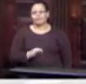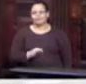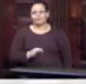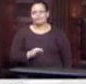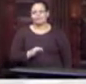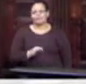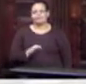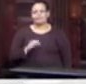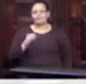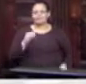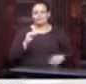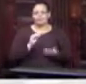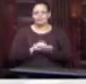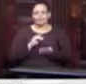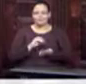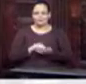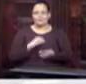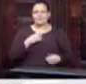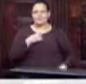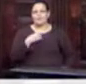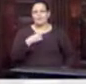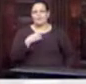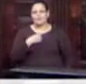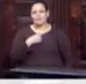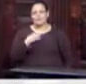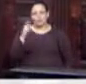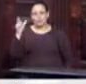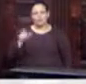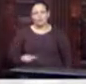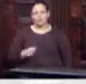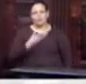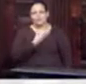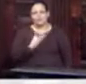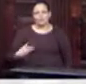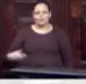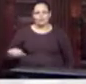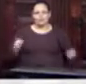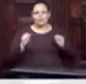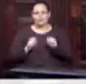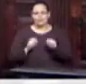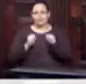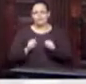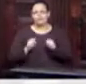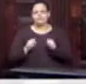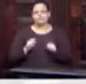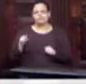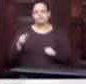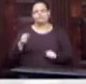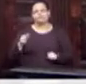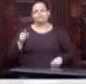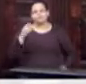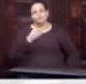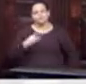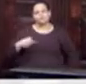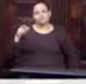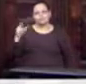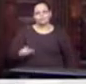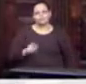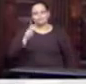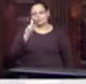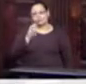a insensibilidade desse governo poderá ou deverá levar o governador Pezão ao